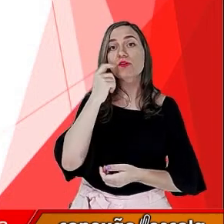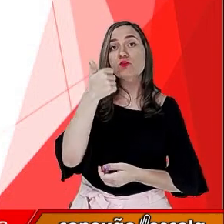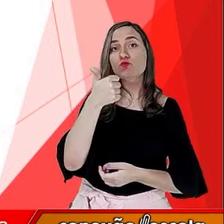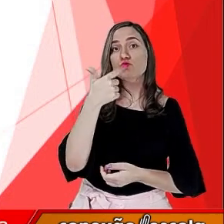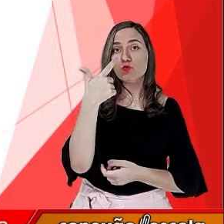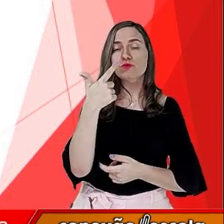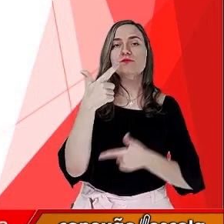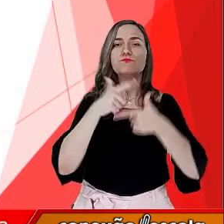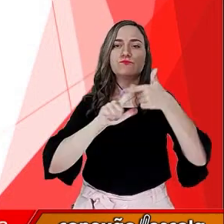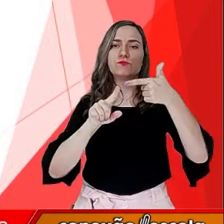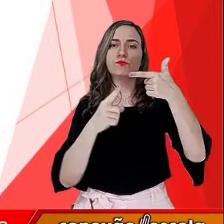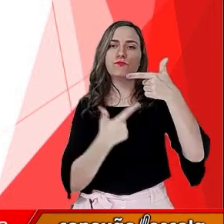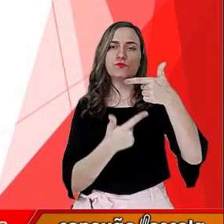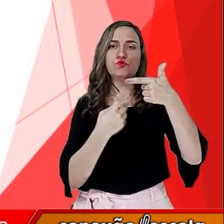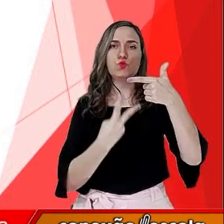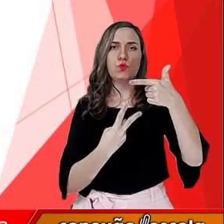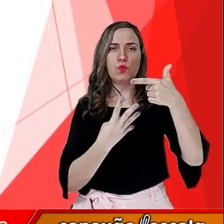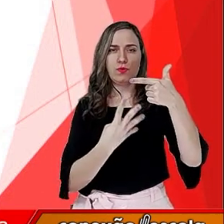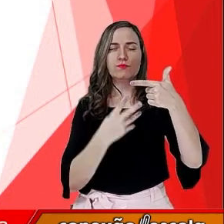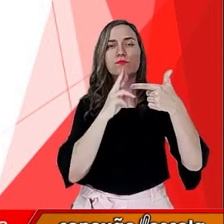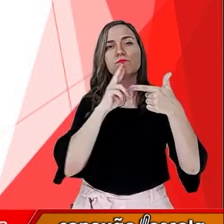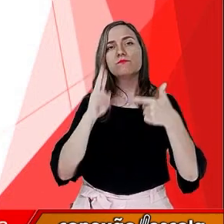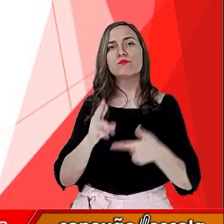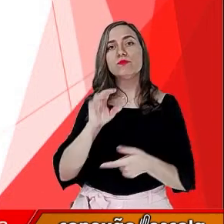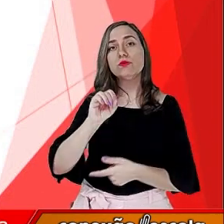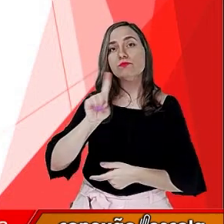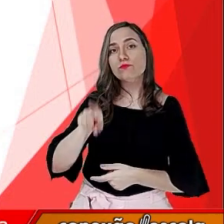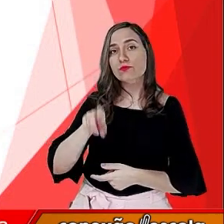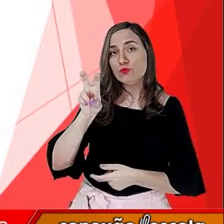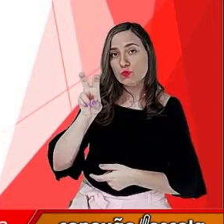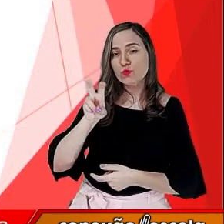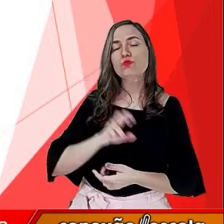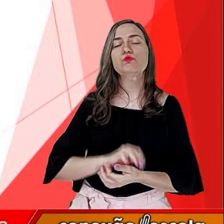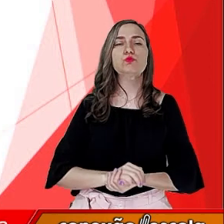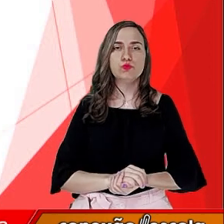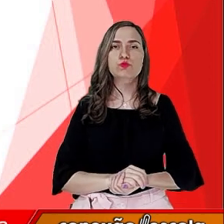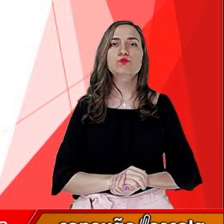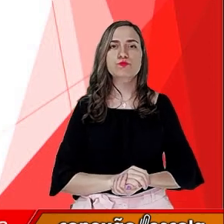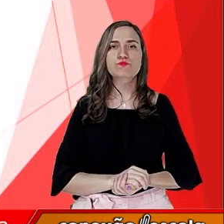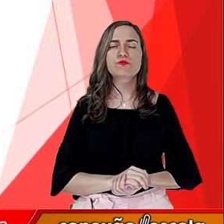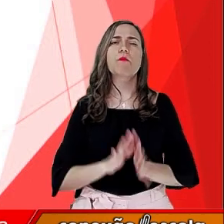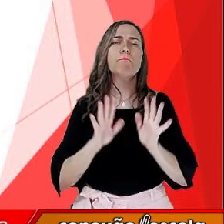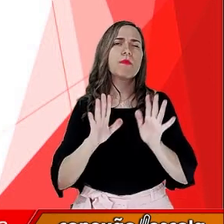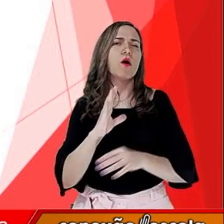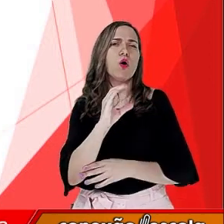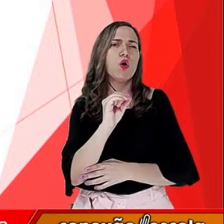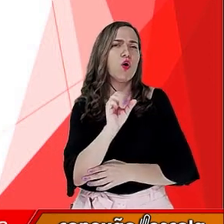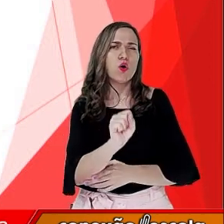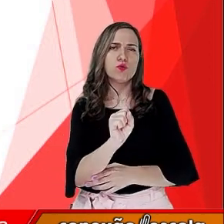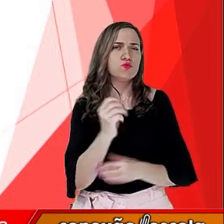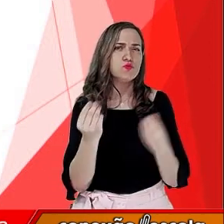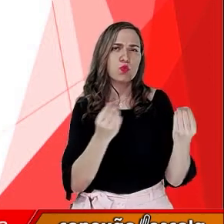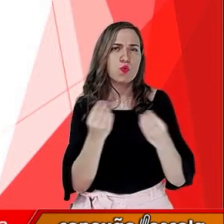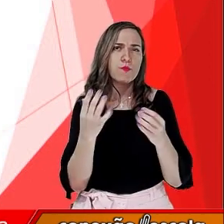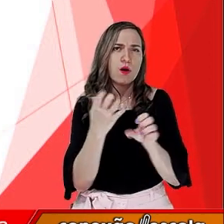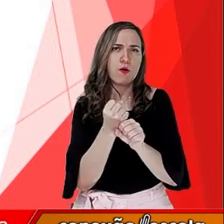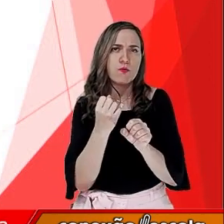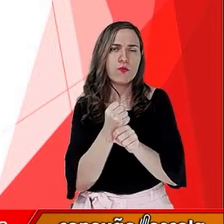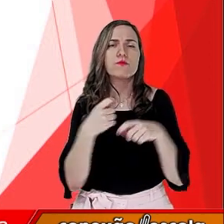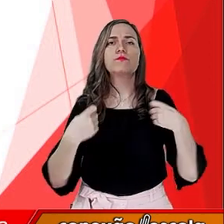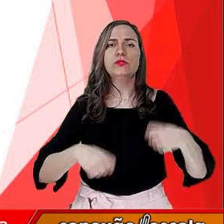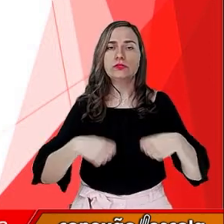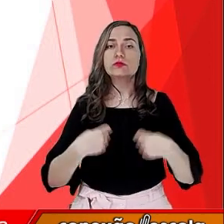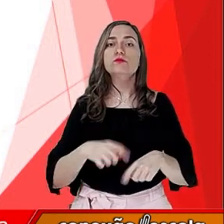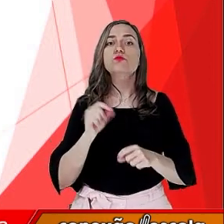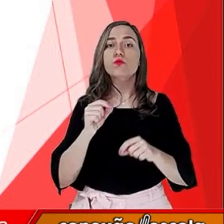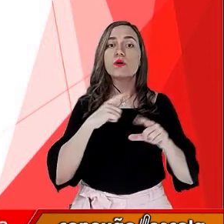sobre 24, o que me gera 0,5. Já o cosseno, eu quero do ângulo